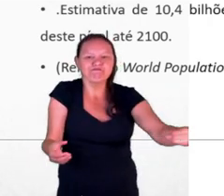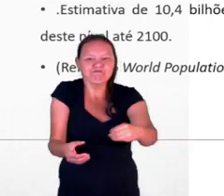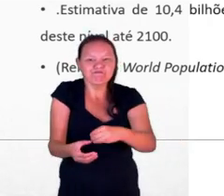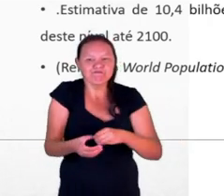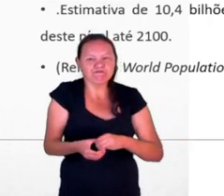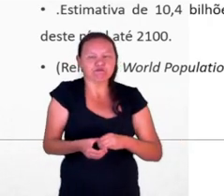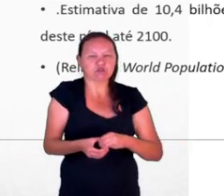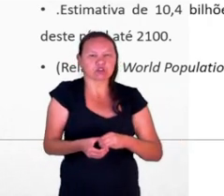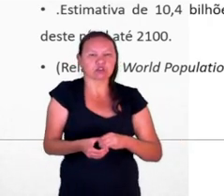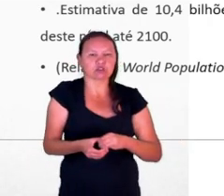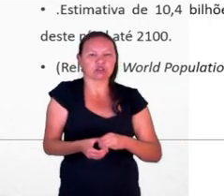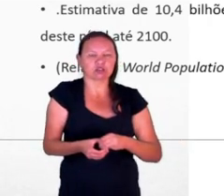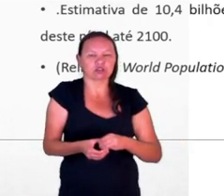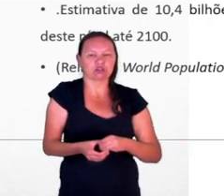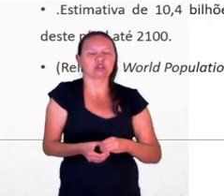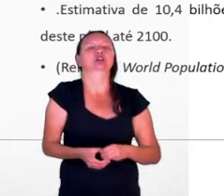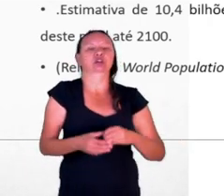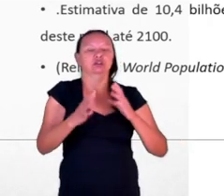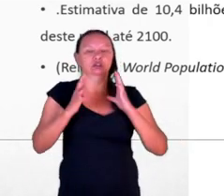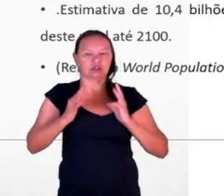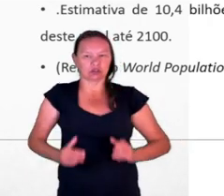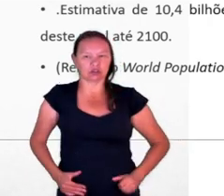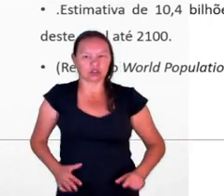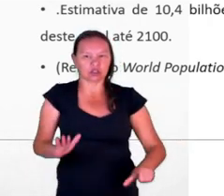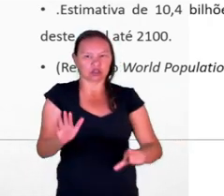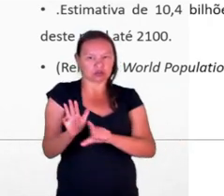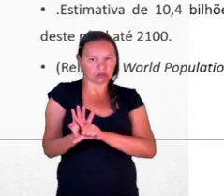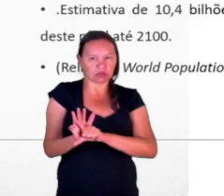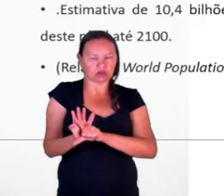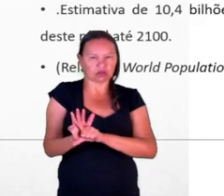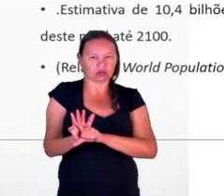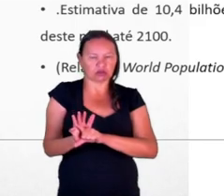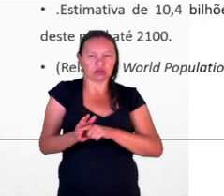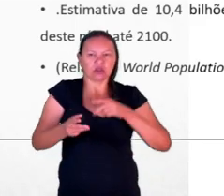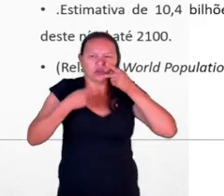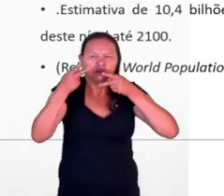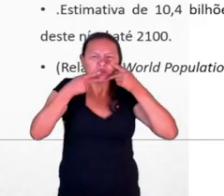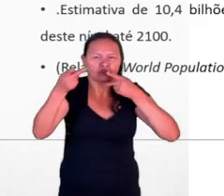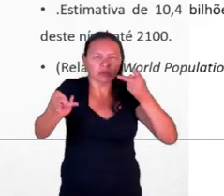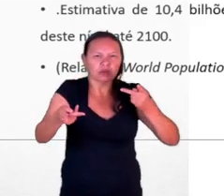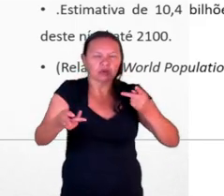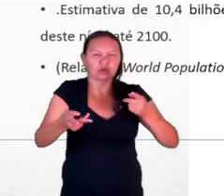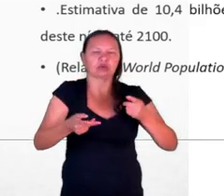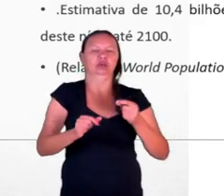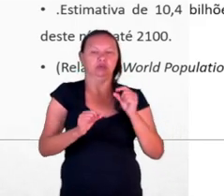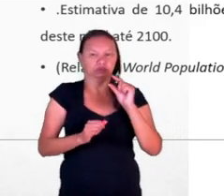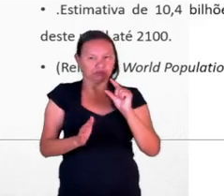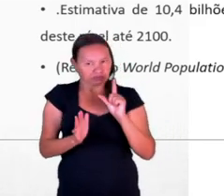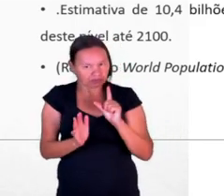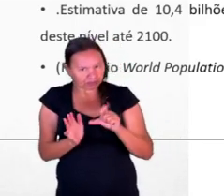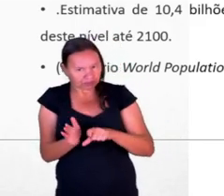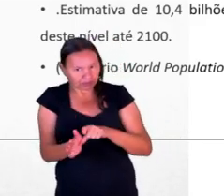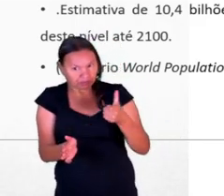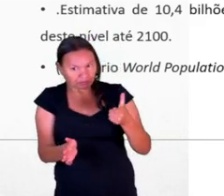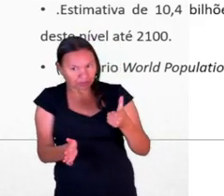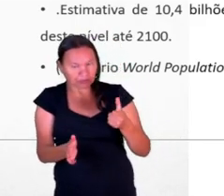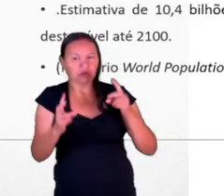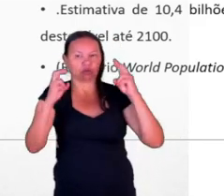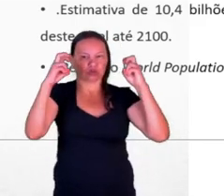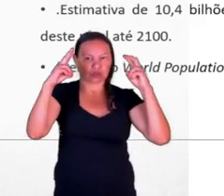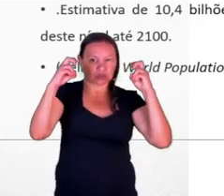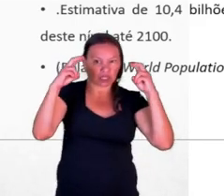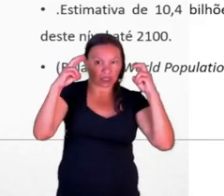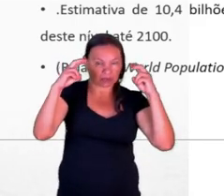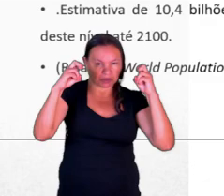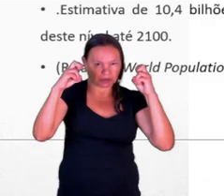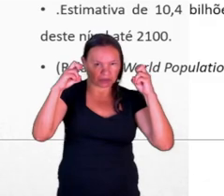garantia dos Direitos Humanos eh nós vamos falar um pouquinho primeiro sobre o contexto né o